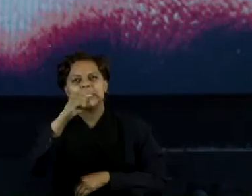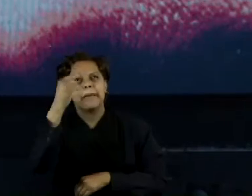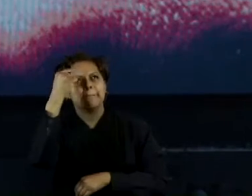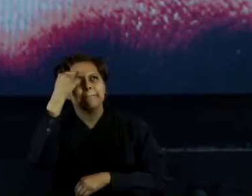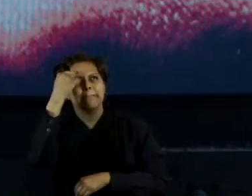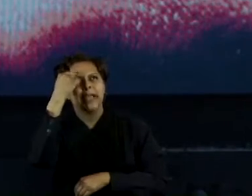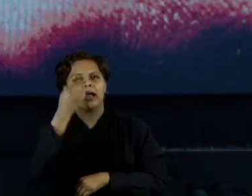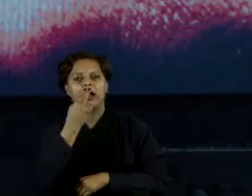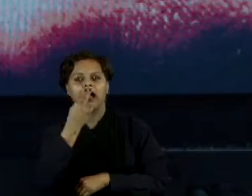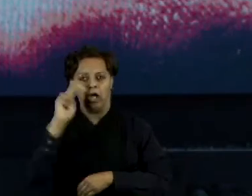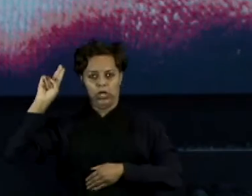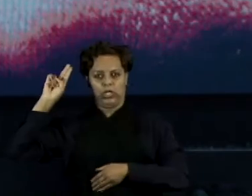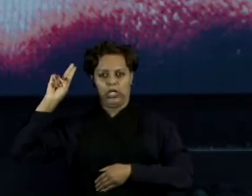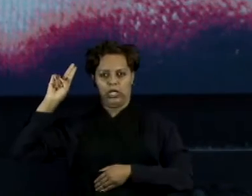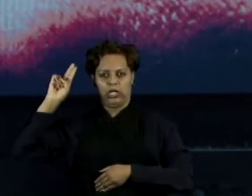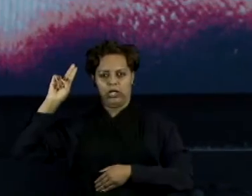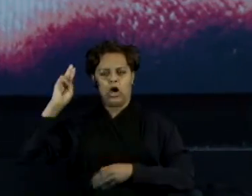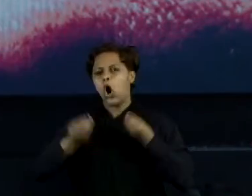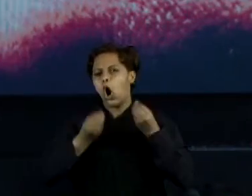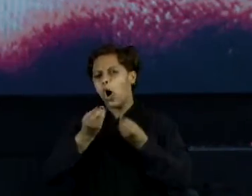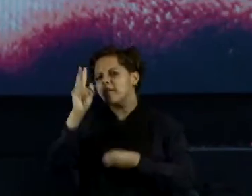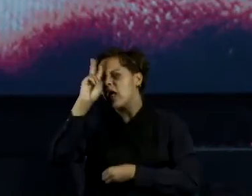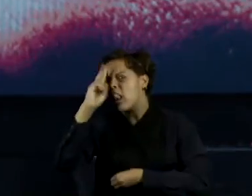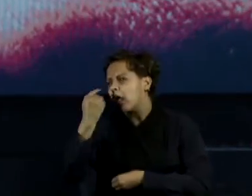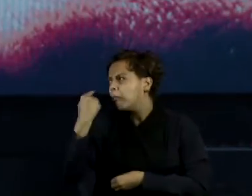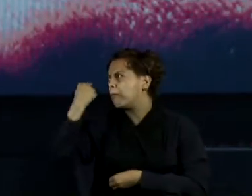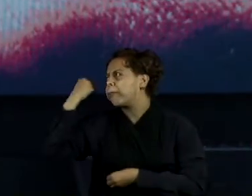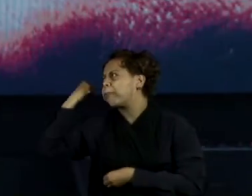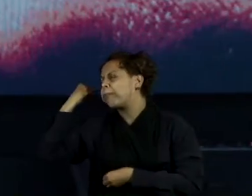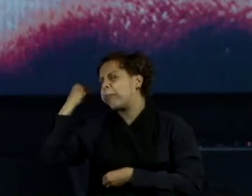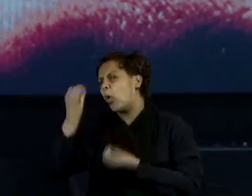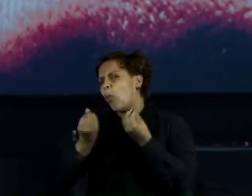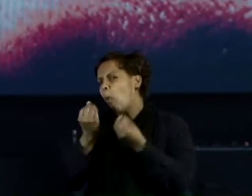que palavra vem na sua mente?